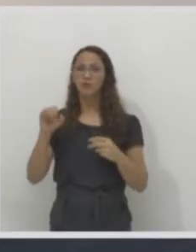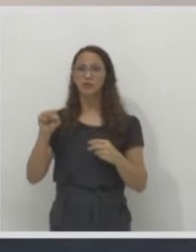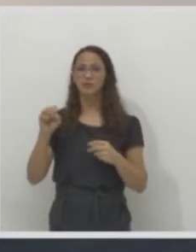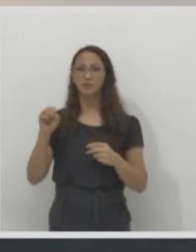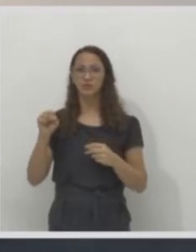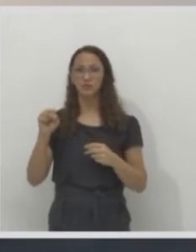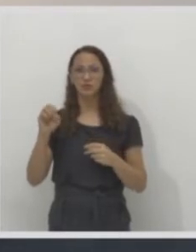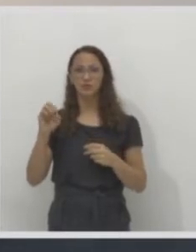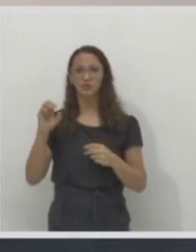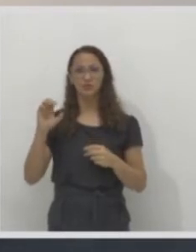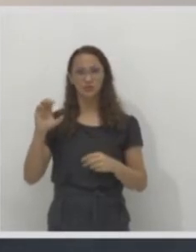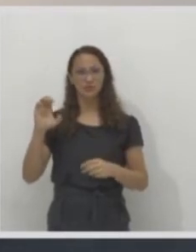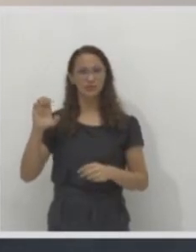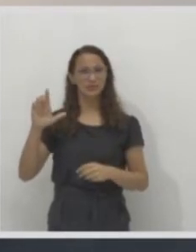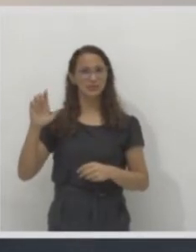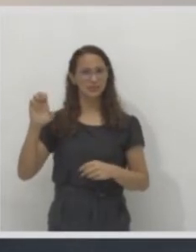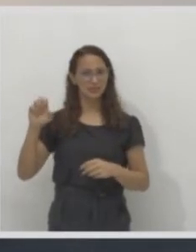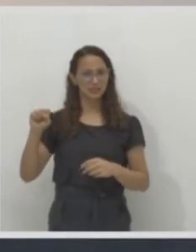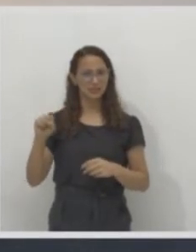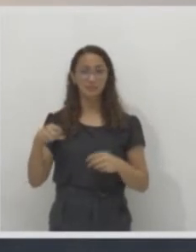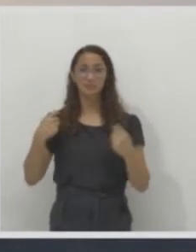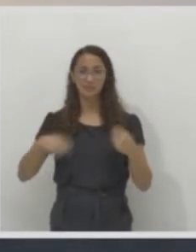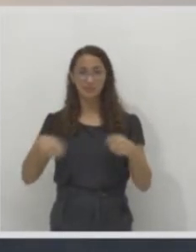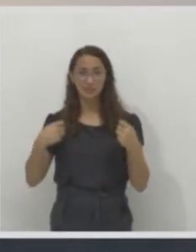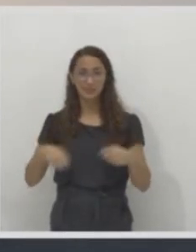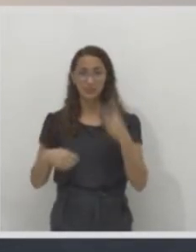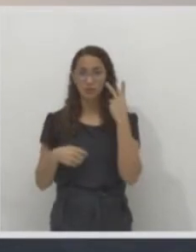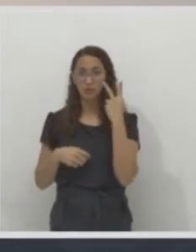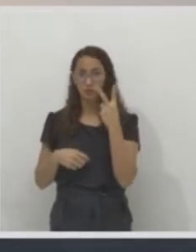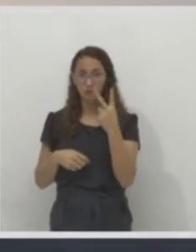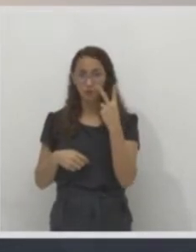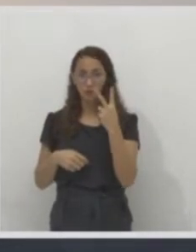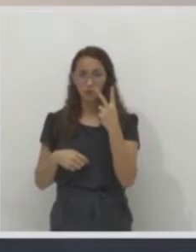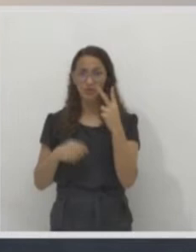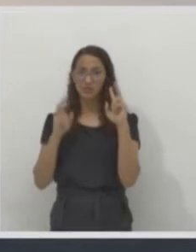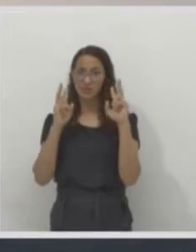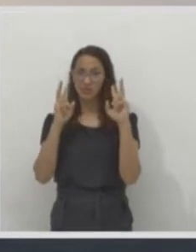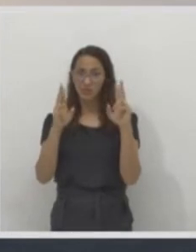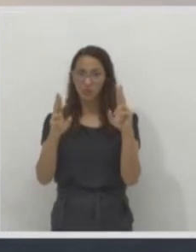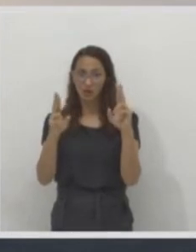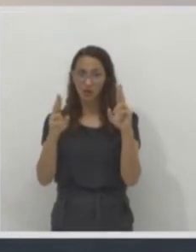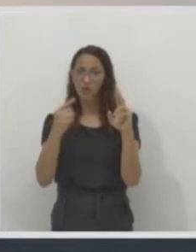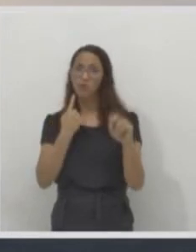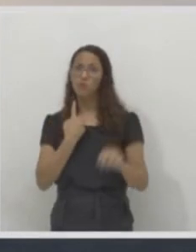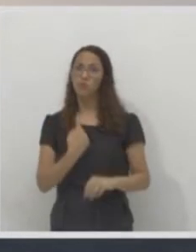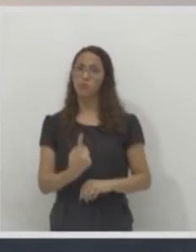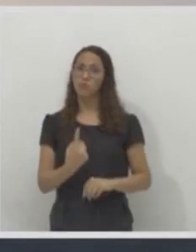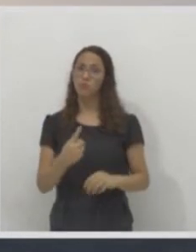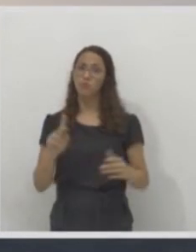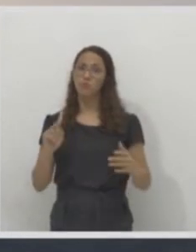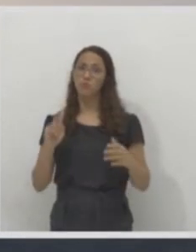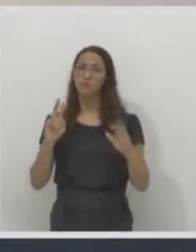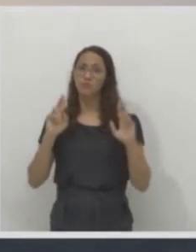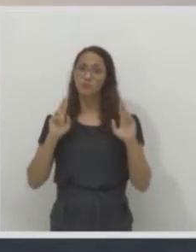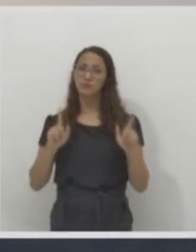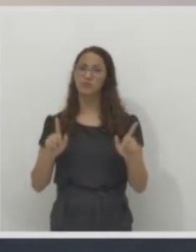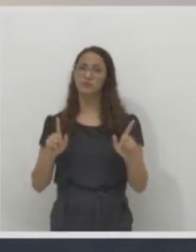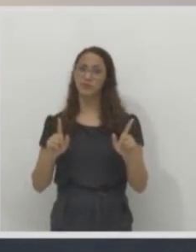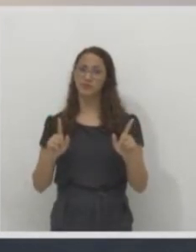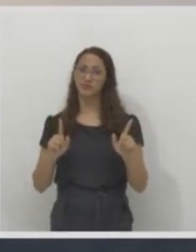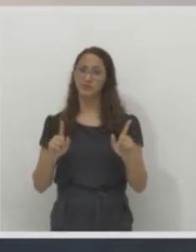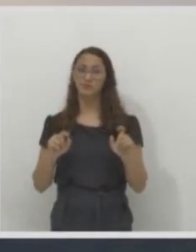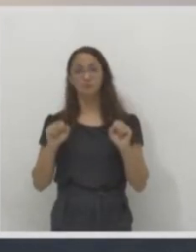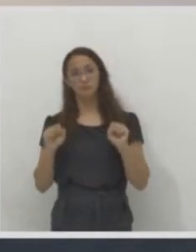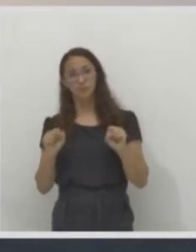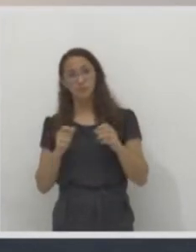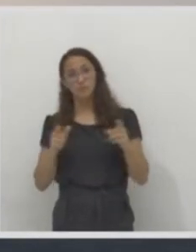segmentos de reta com a mesma medida e um segmento de reta com a medida diferente, podendo ser